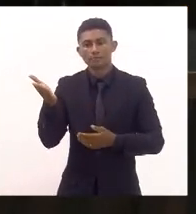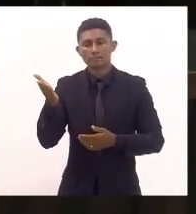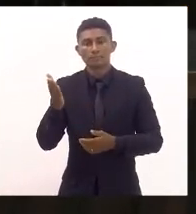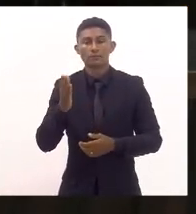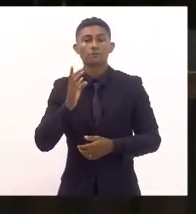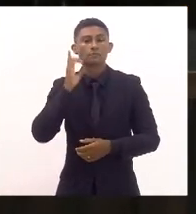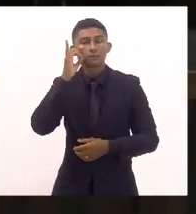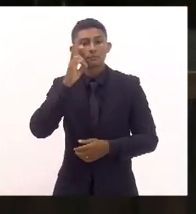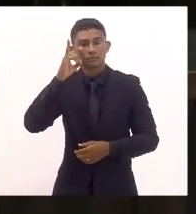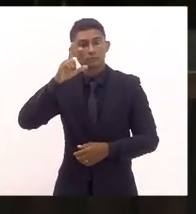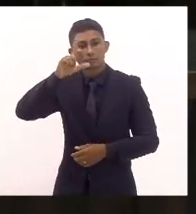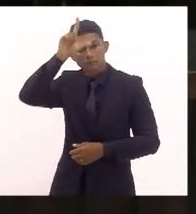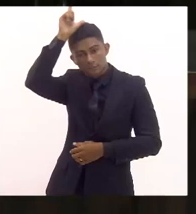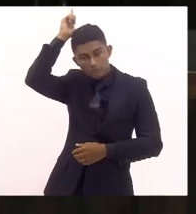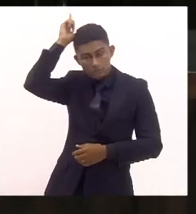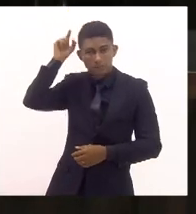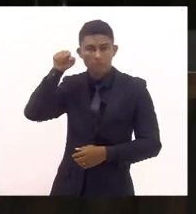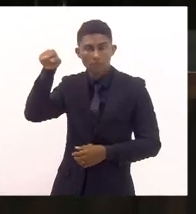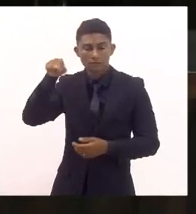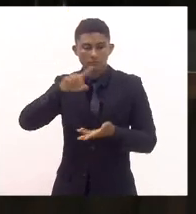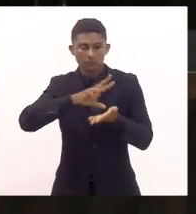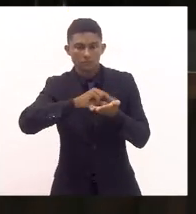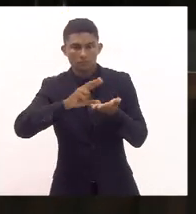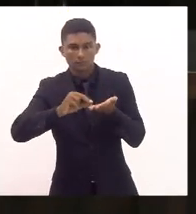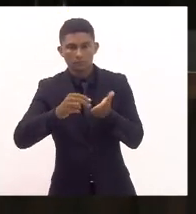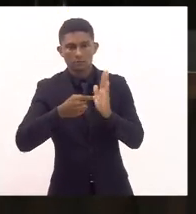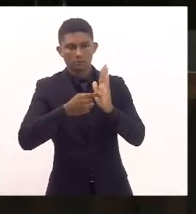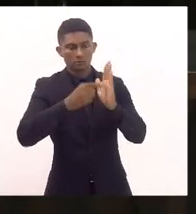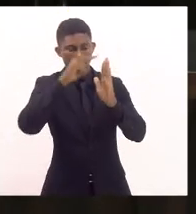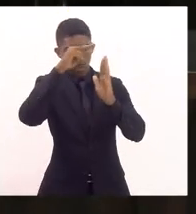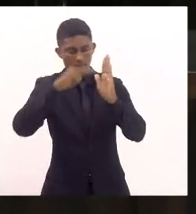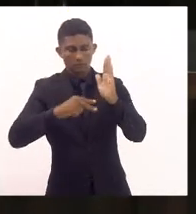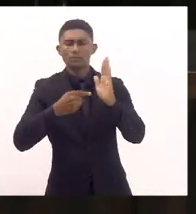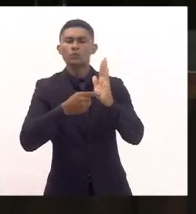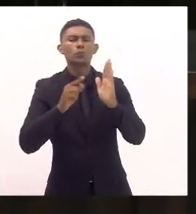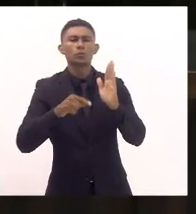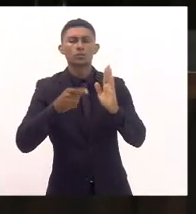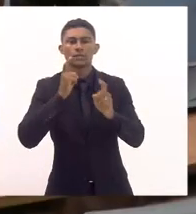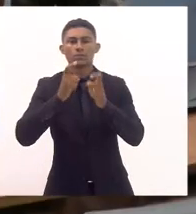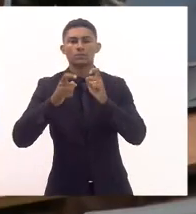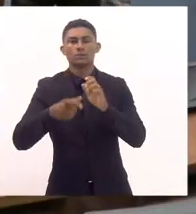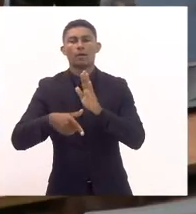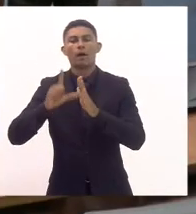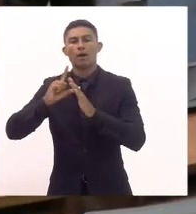Nobre Deputado Luiz Paulo para fazer a leitura da ata da sessão anterior